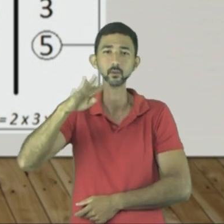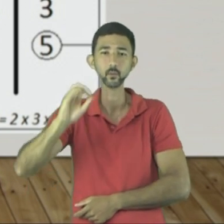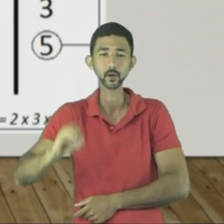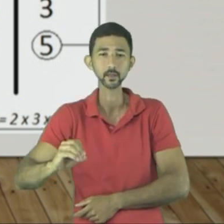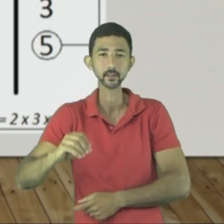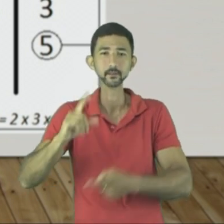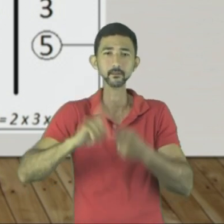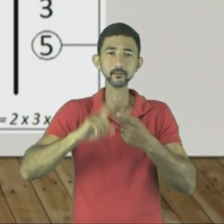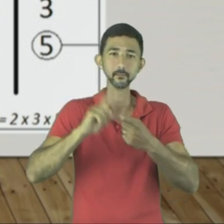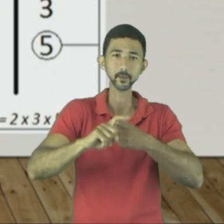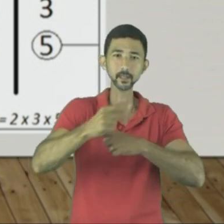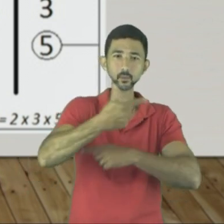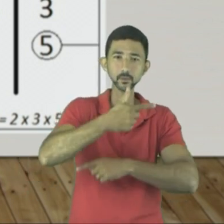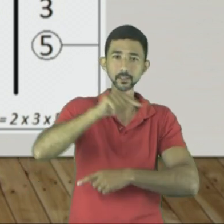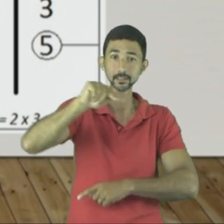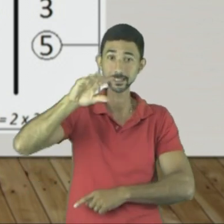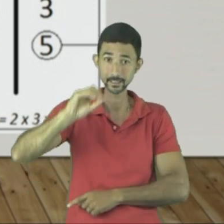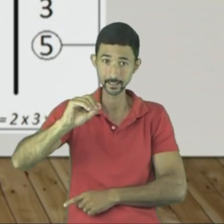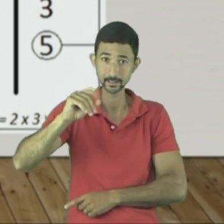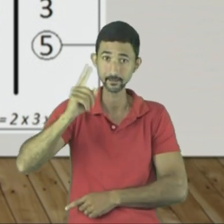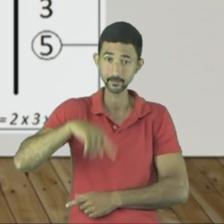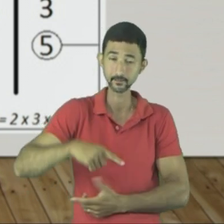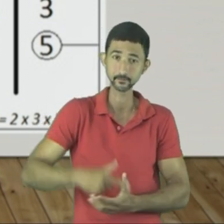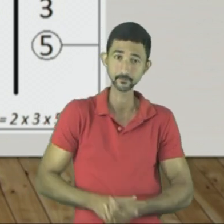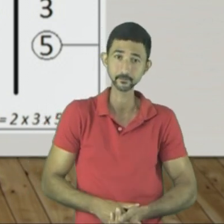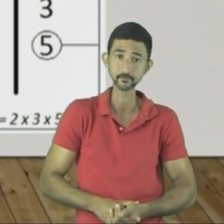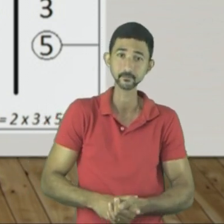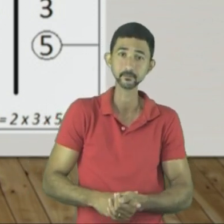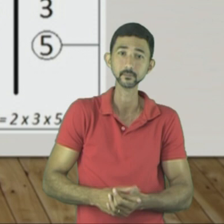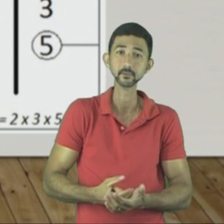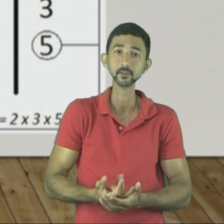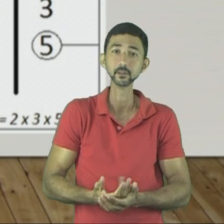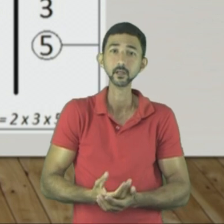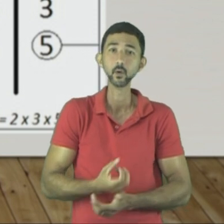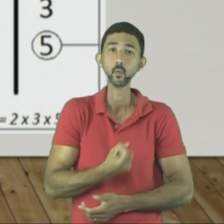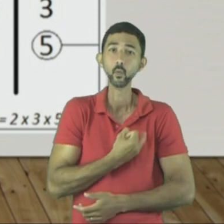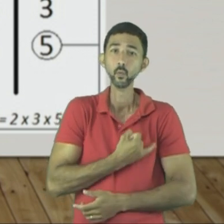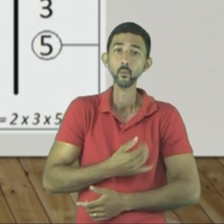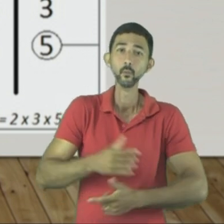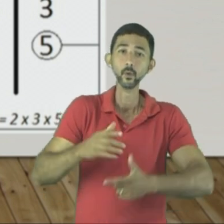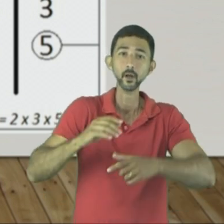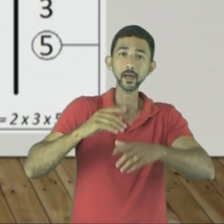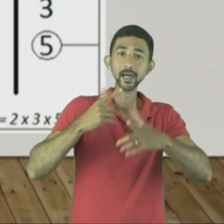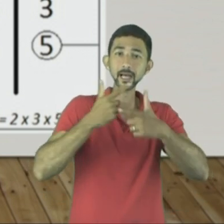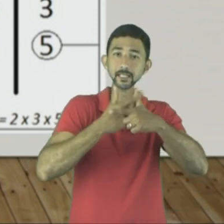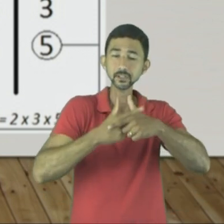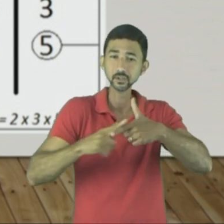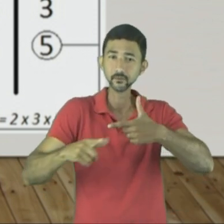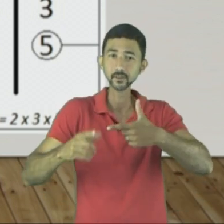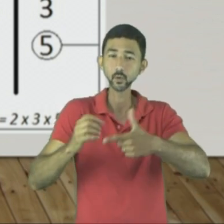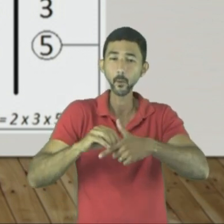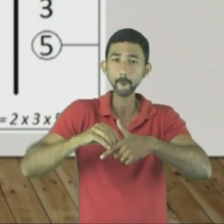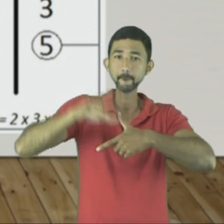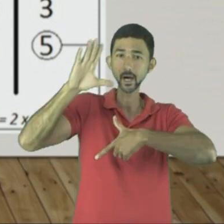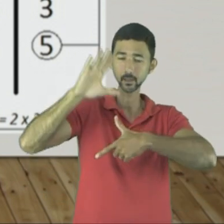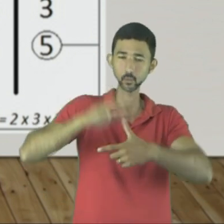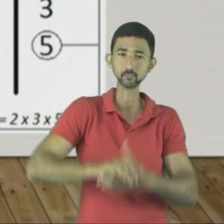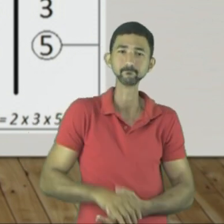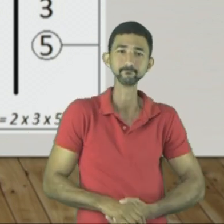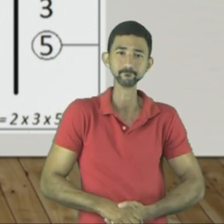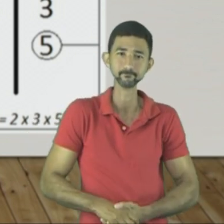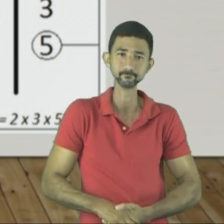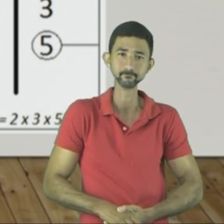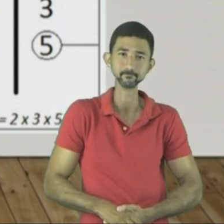de 270. E ele é o maior divisor possível, então ele é o máximo divisor